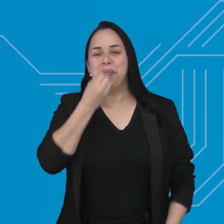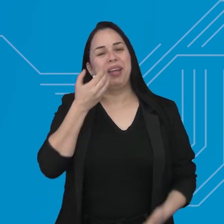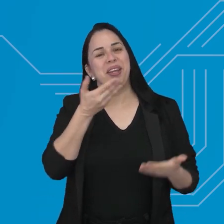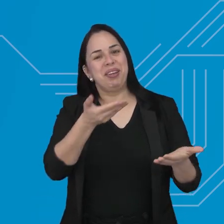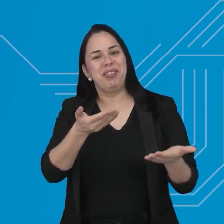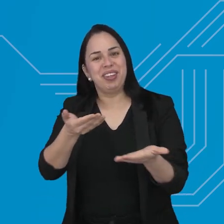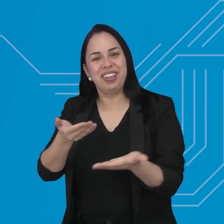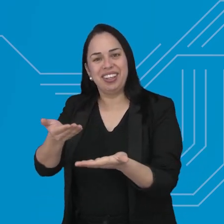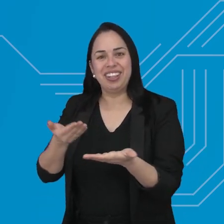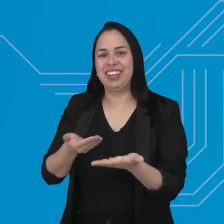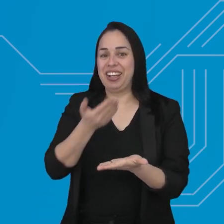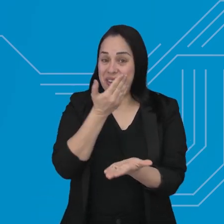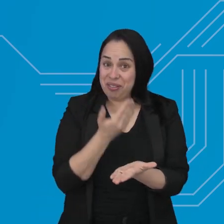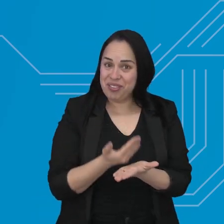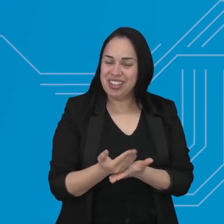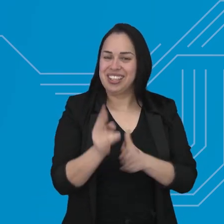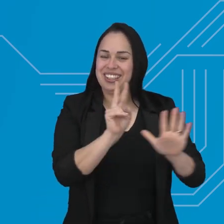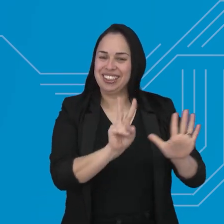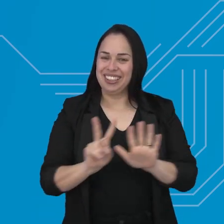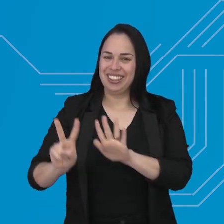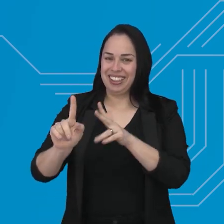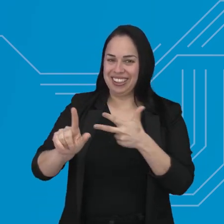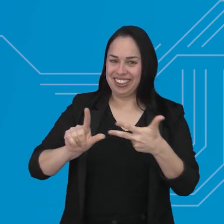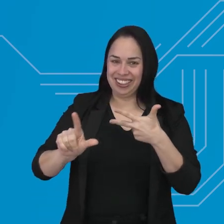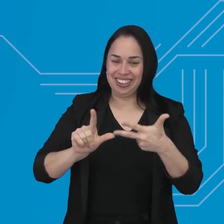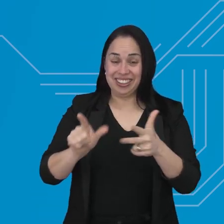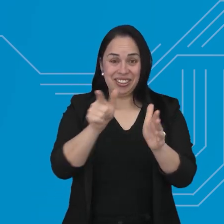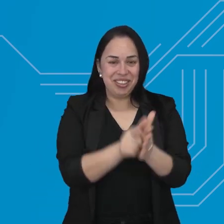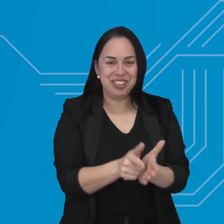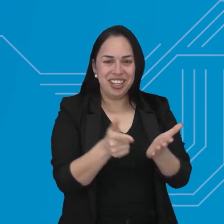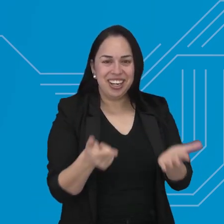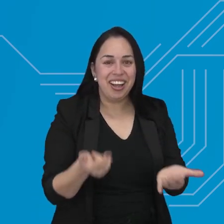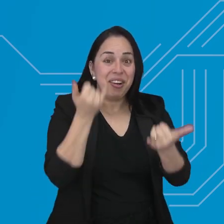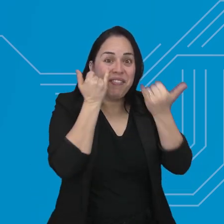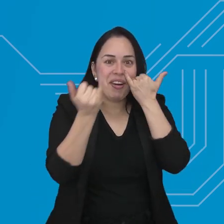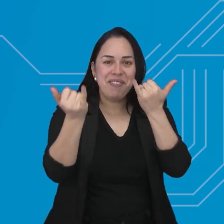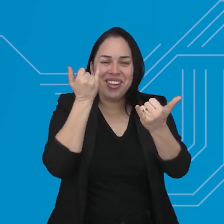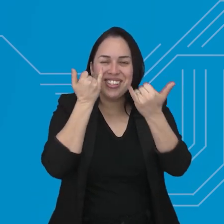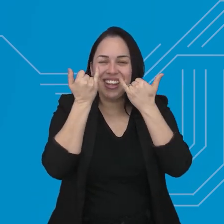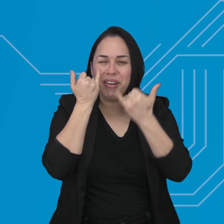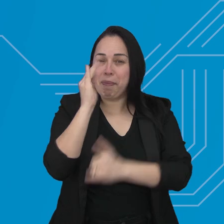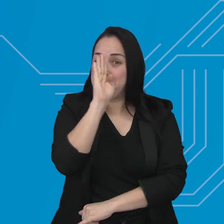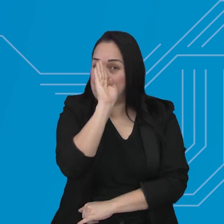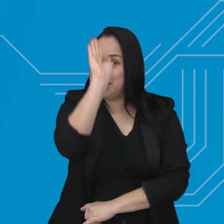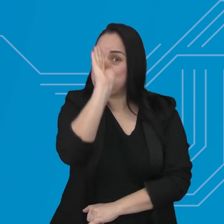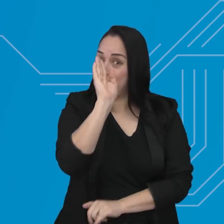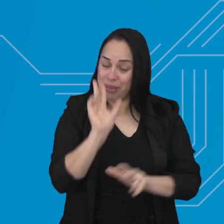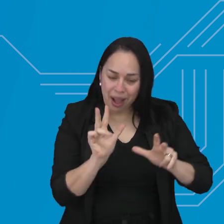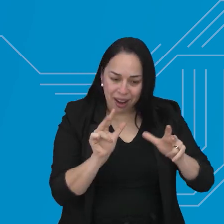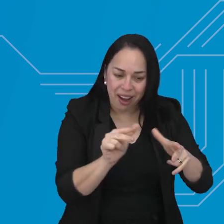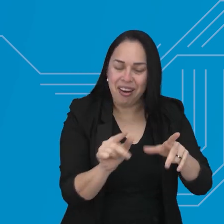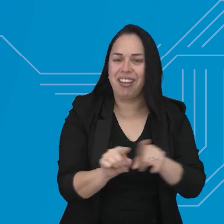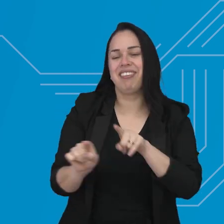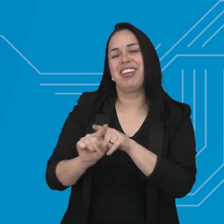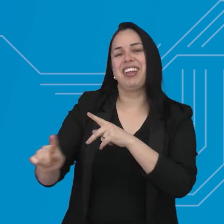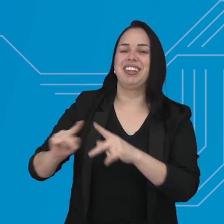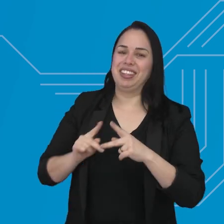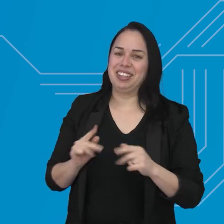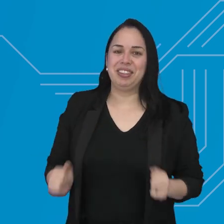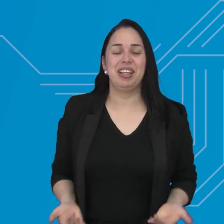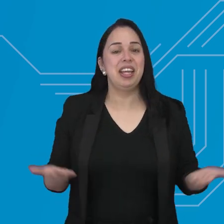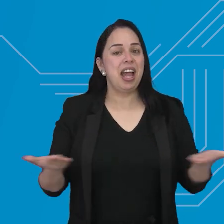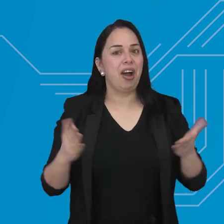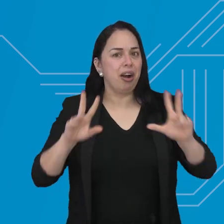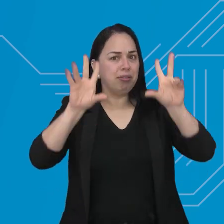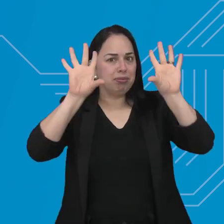E seja muito bem-vindo ao Semana Legislativa, o nosso jornal com as principais notícias que marcaram a semana na Câmara e aqui em São